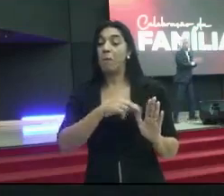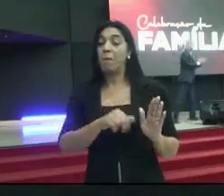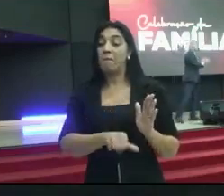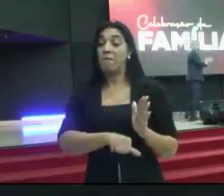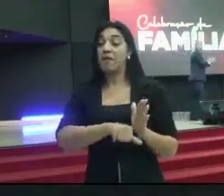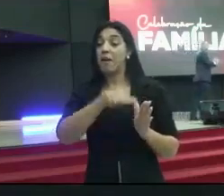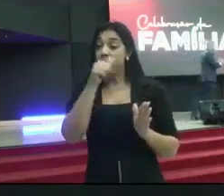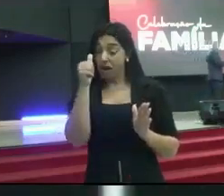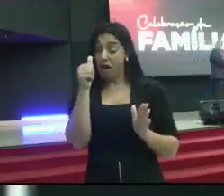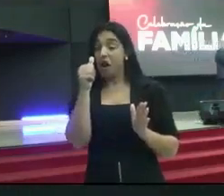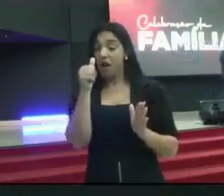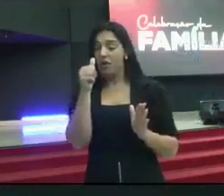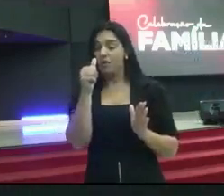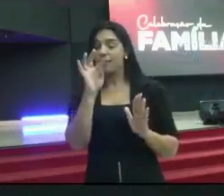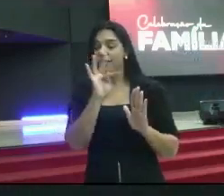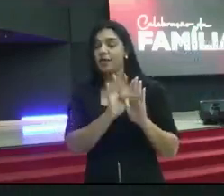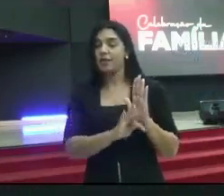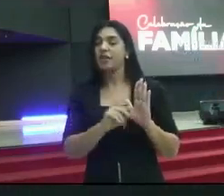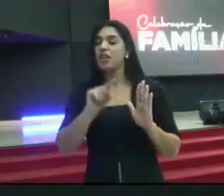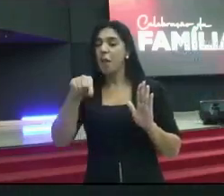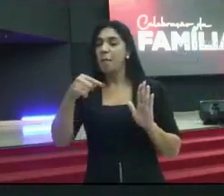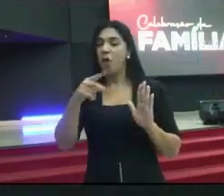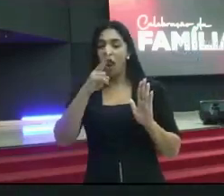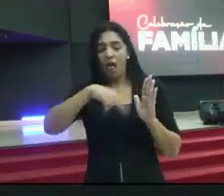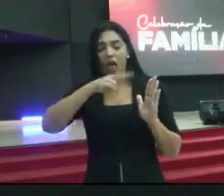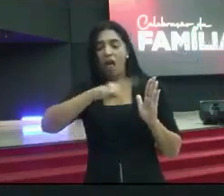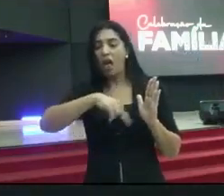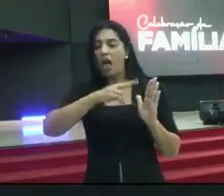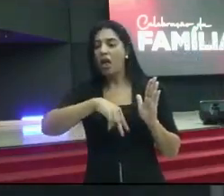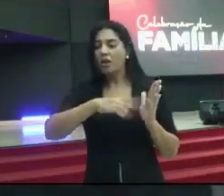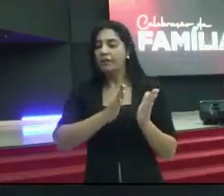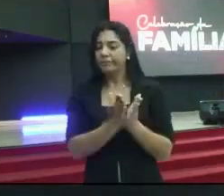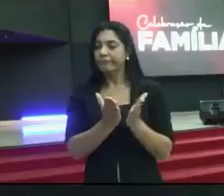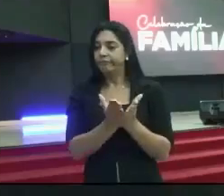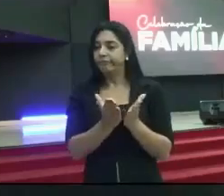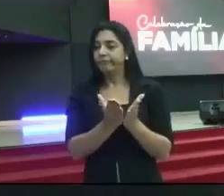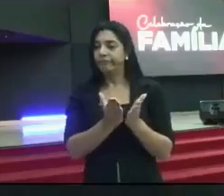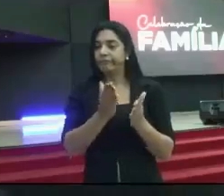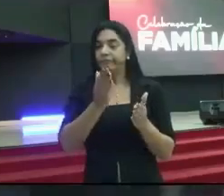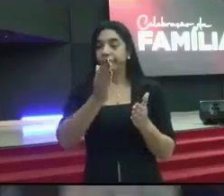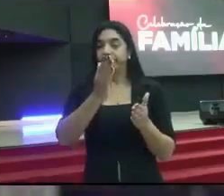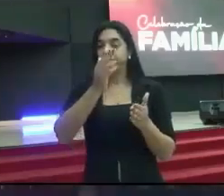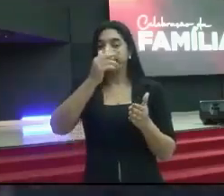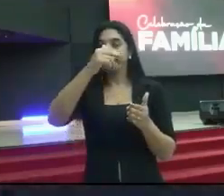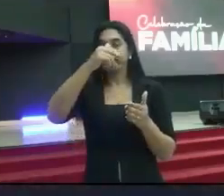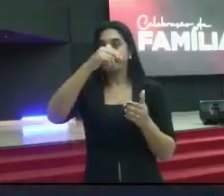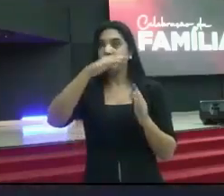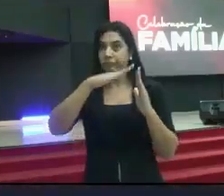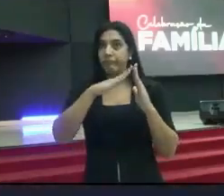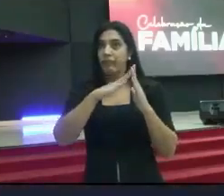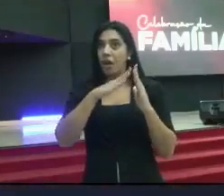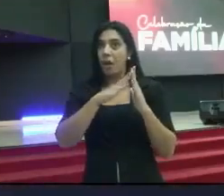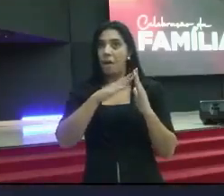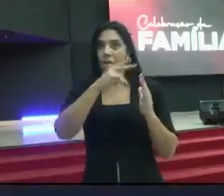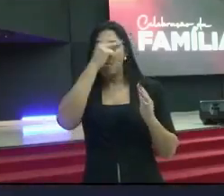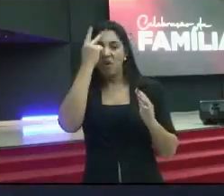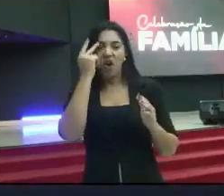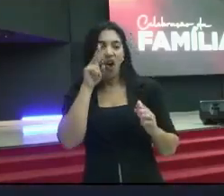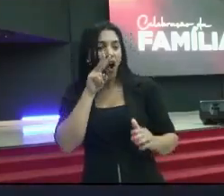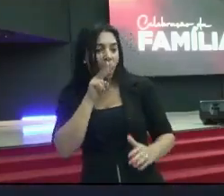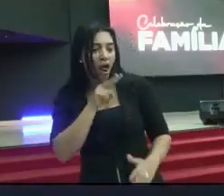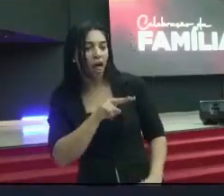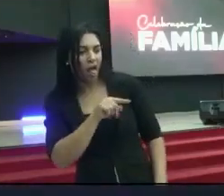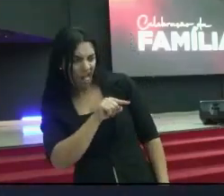Primeiro texto de Ruth, depois você pode ler na sua casa. As pessoas olhavam e diziam: será que é